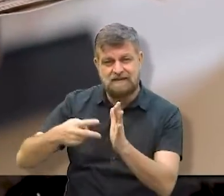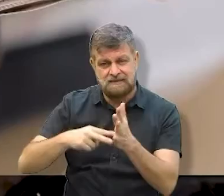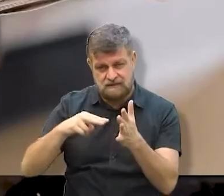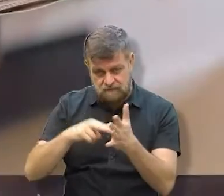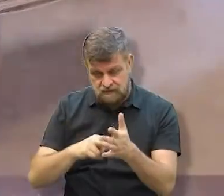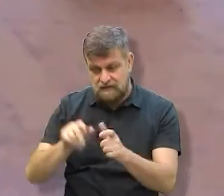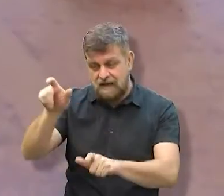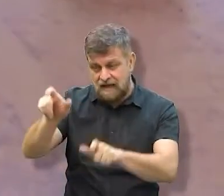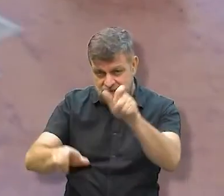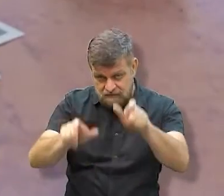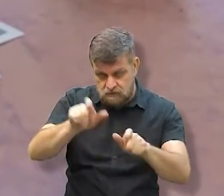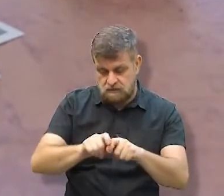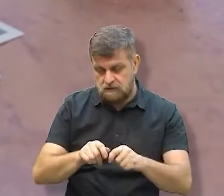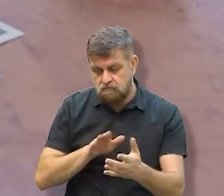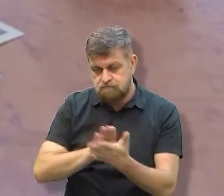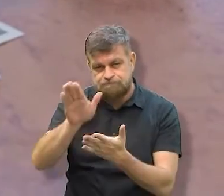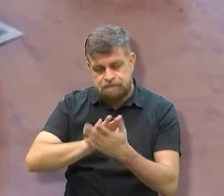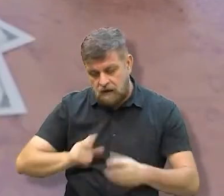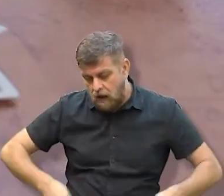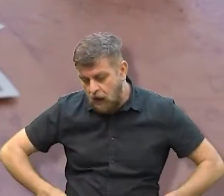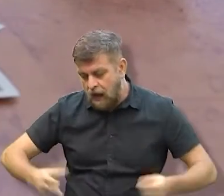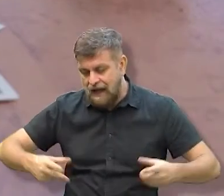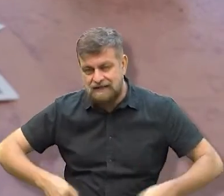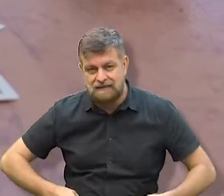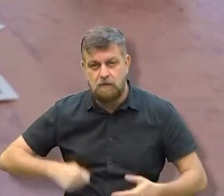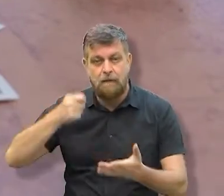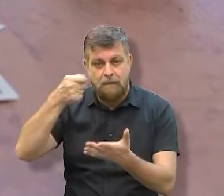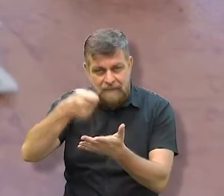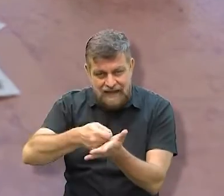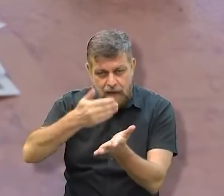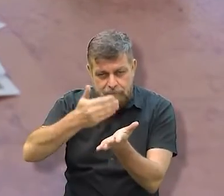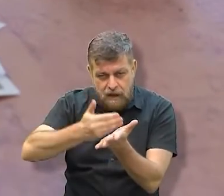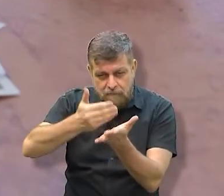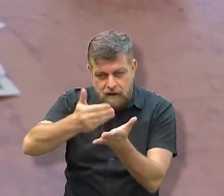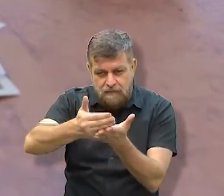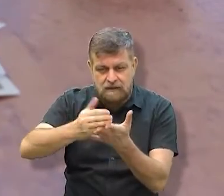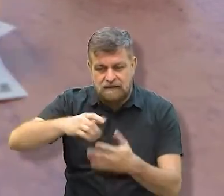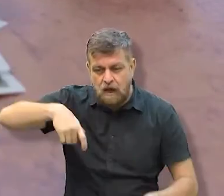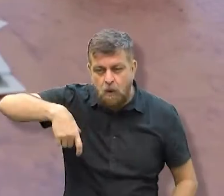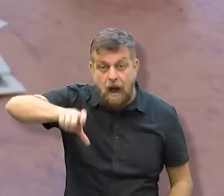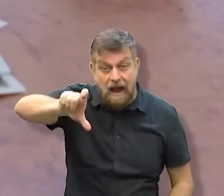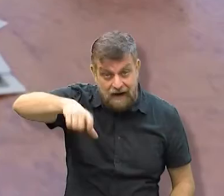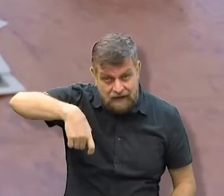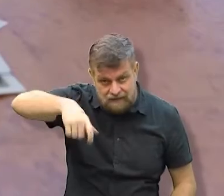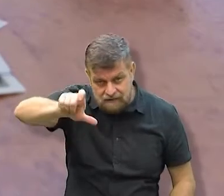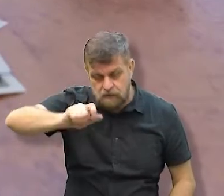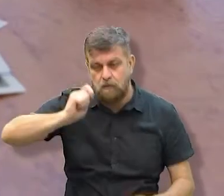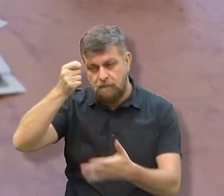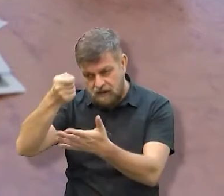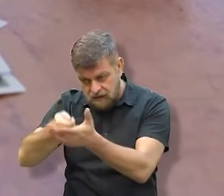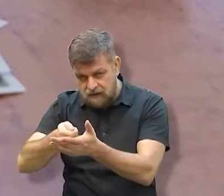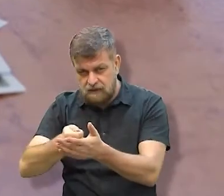endividadas, significa que essas pessoas estão gastando para pagar no longo prazo. Estão gastando no cartão,